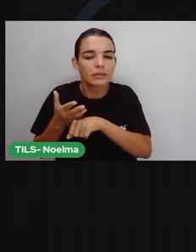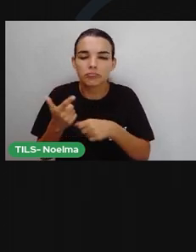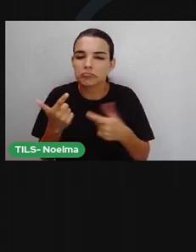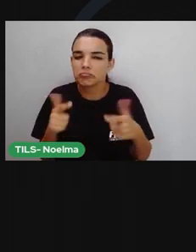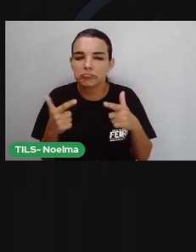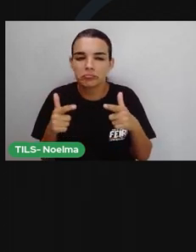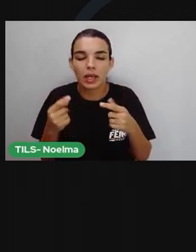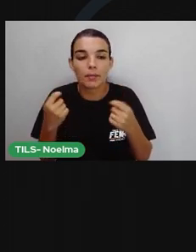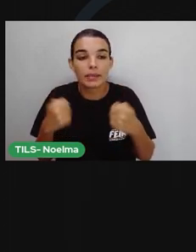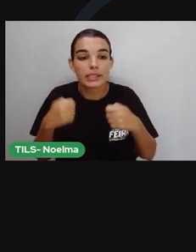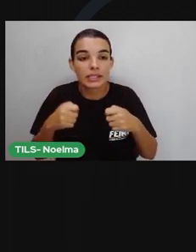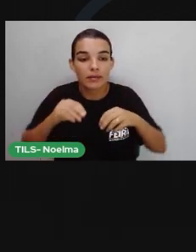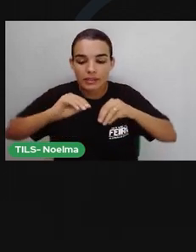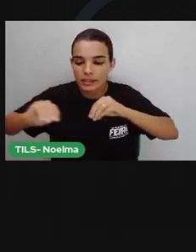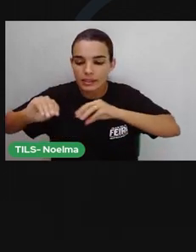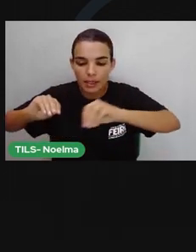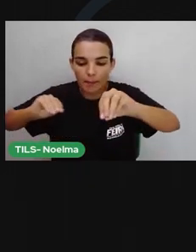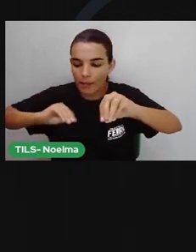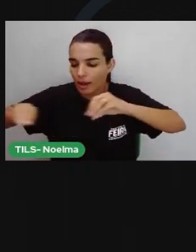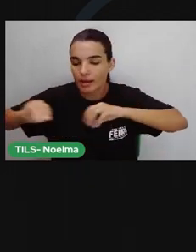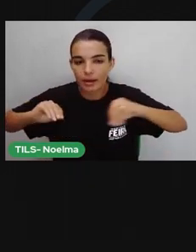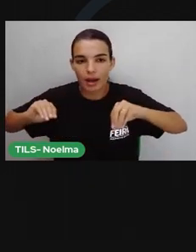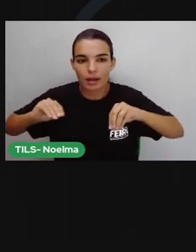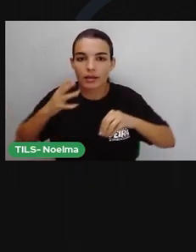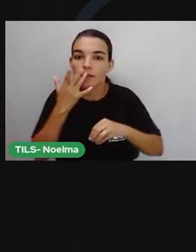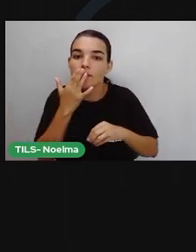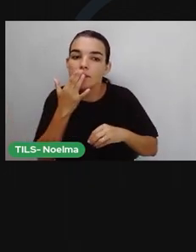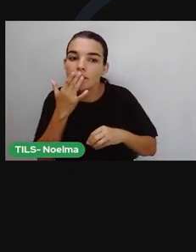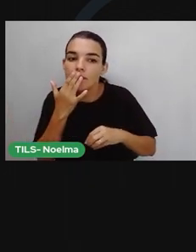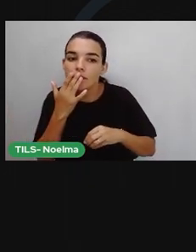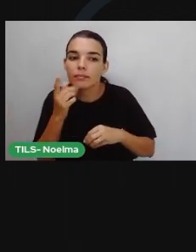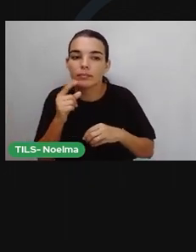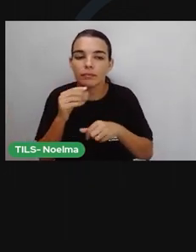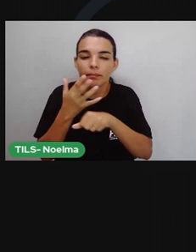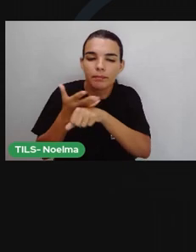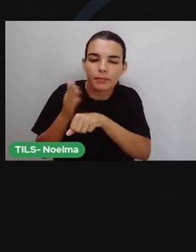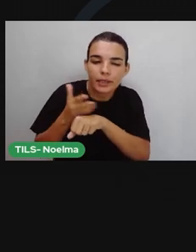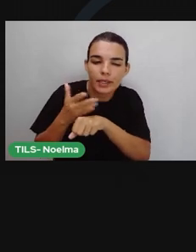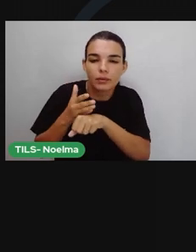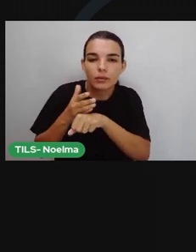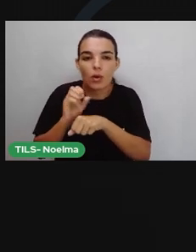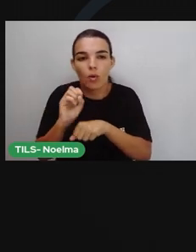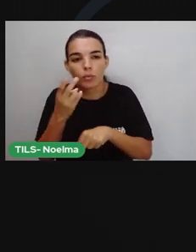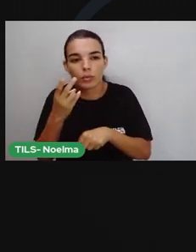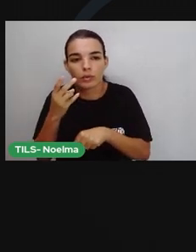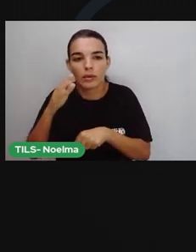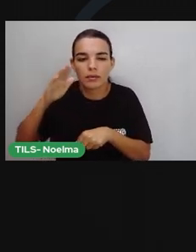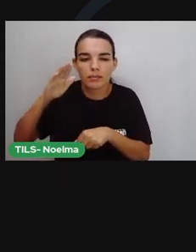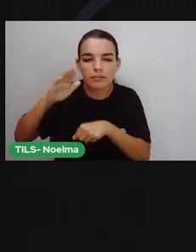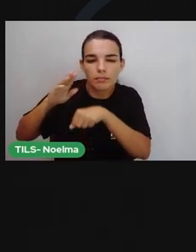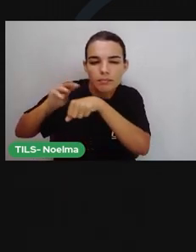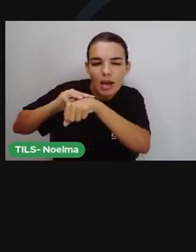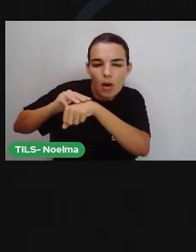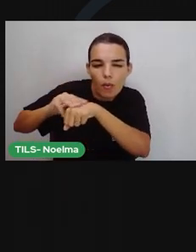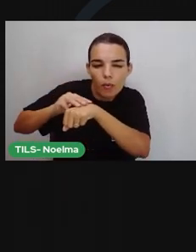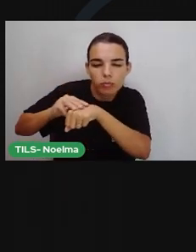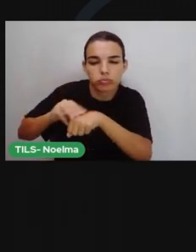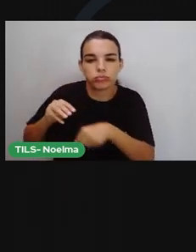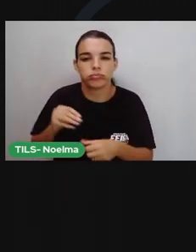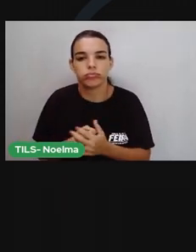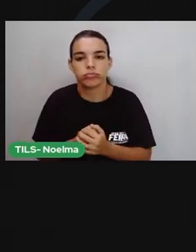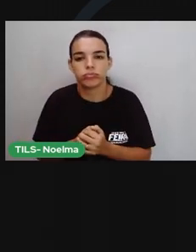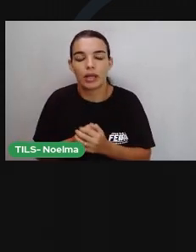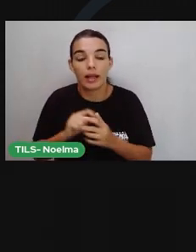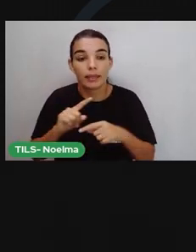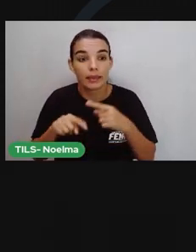separado em dois tipos, o claro e o mascavo ou escuro. Depois de ficar exposto ao sol